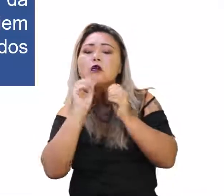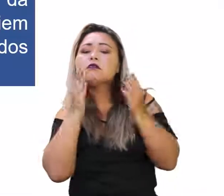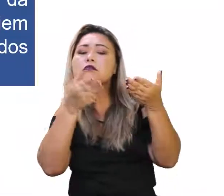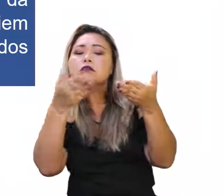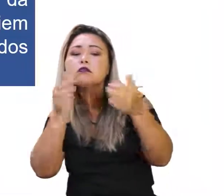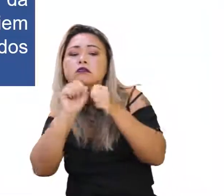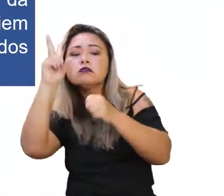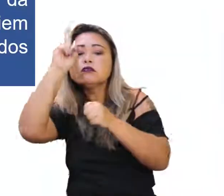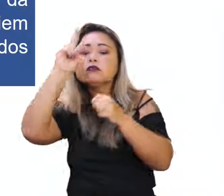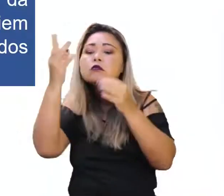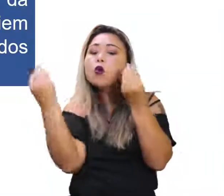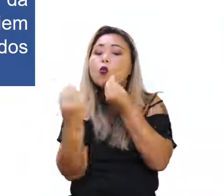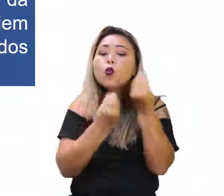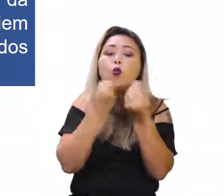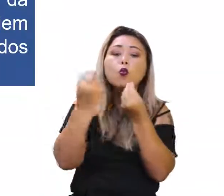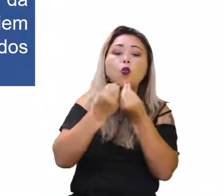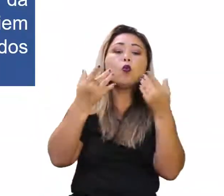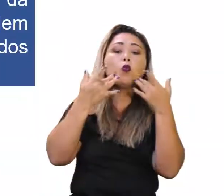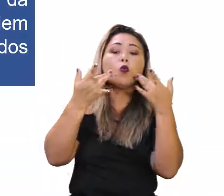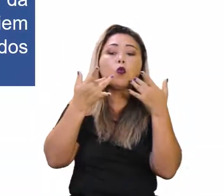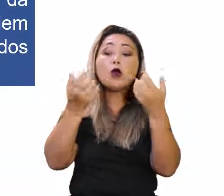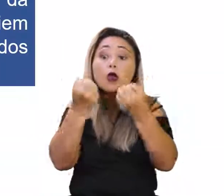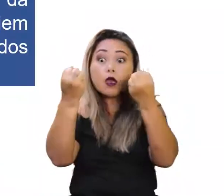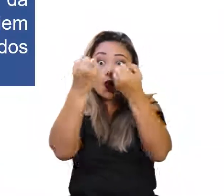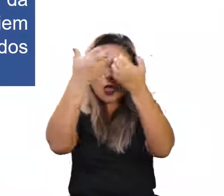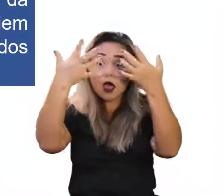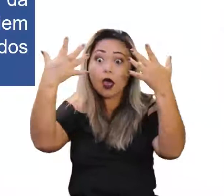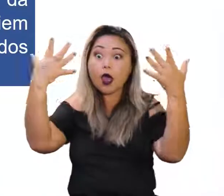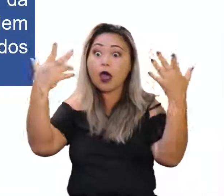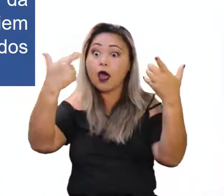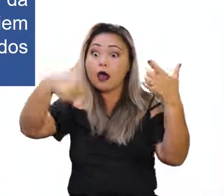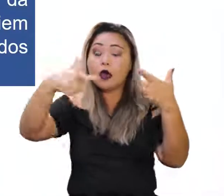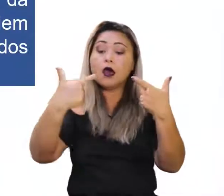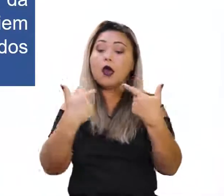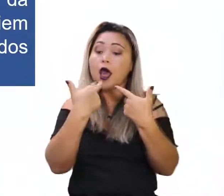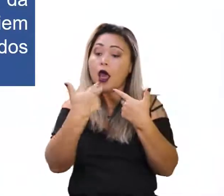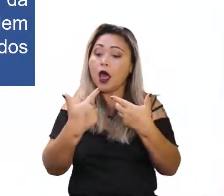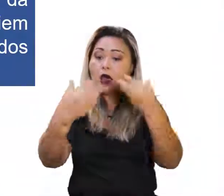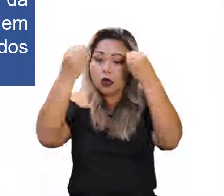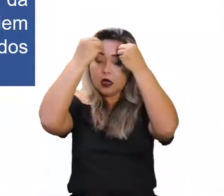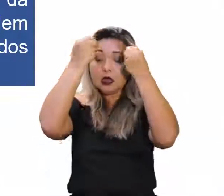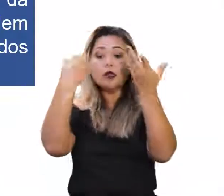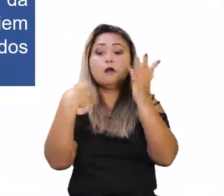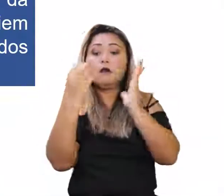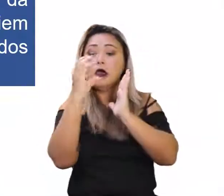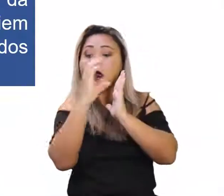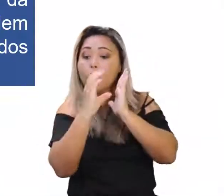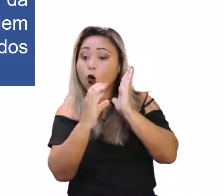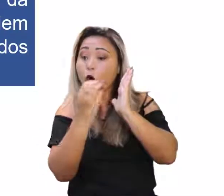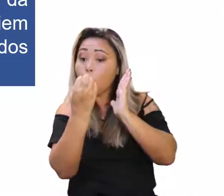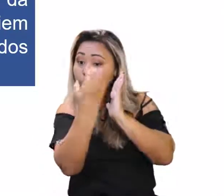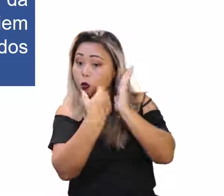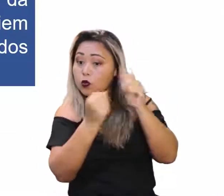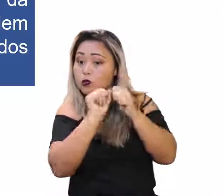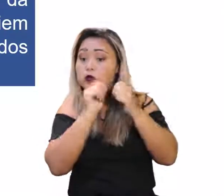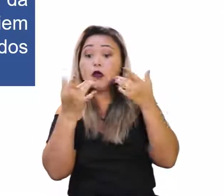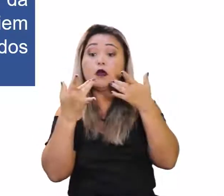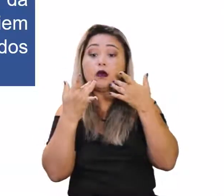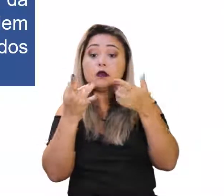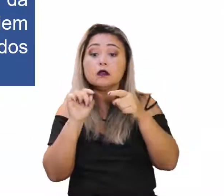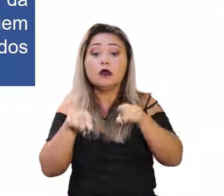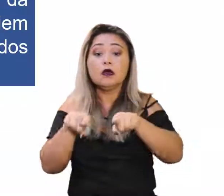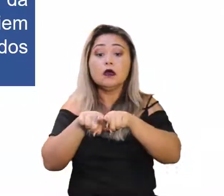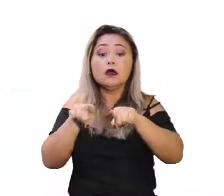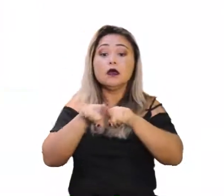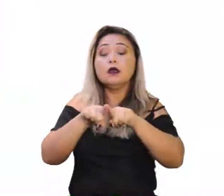e estética do teatro que ampliem o conhecimento da linguagem e dos códigos teatrais e cênicos. Muito